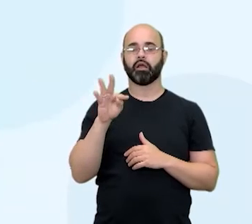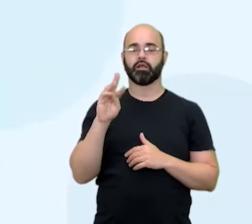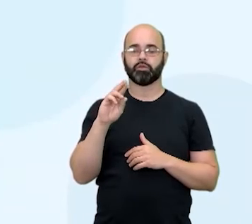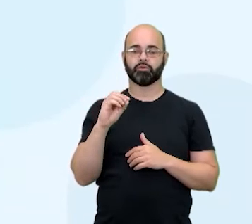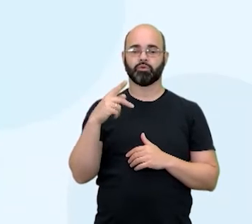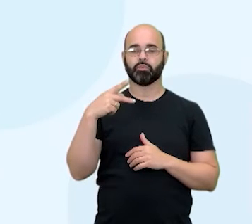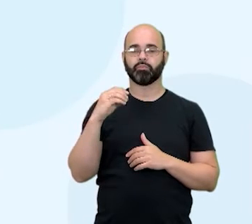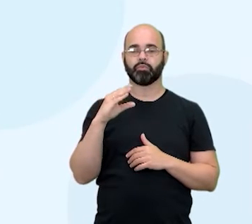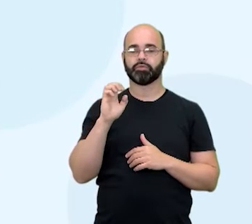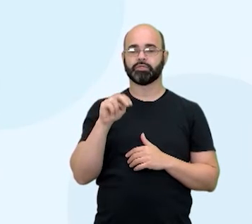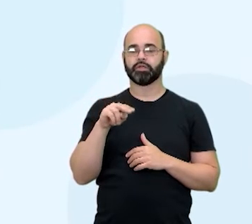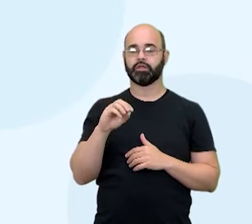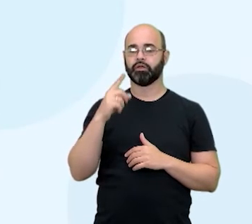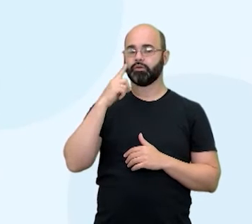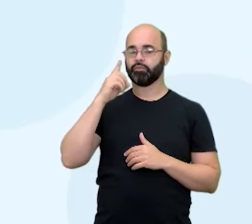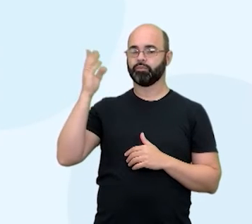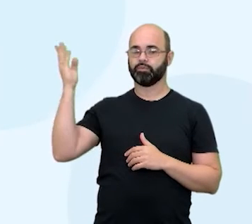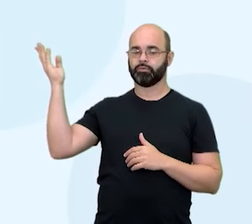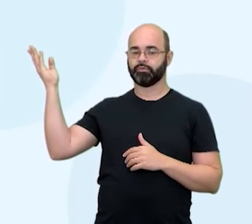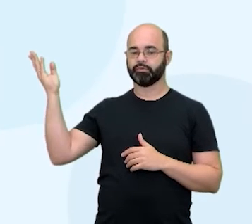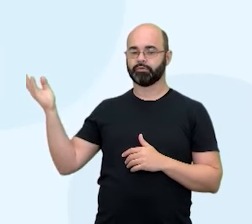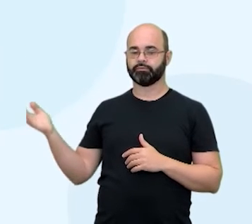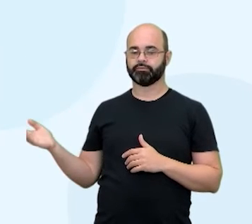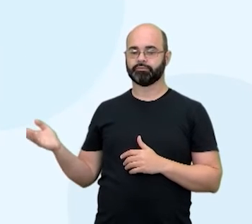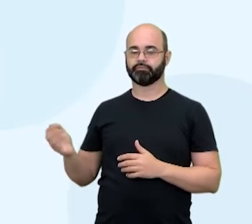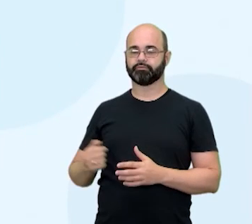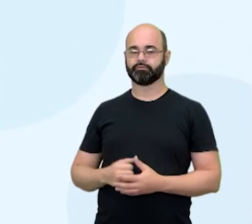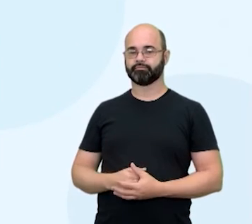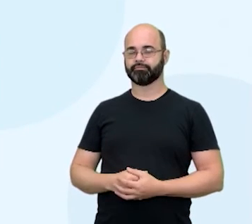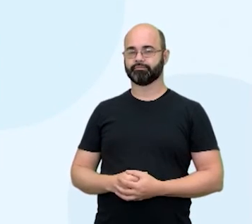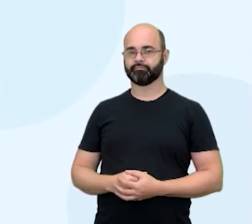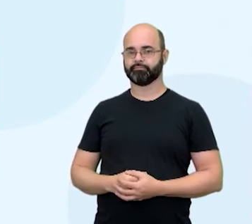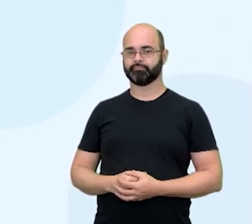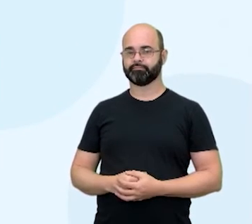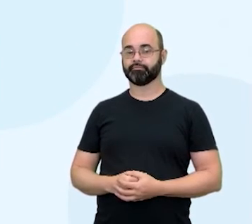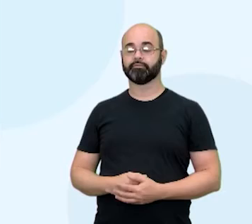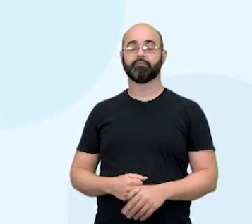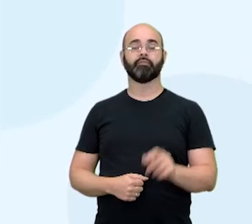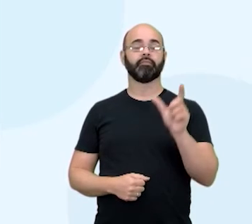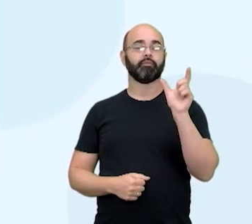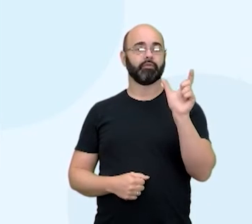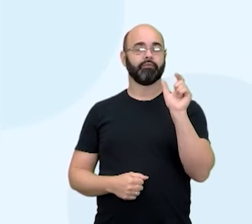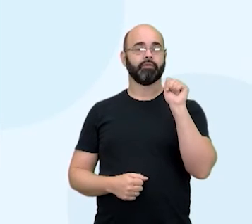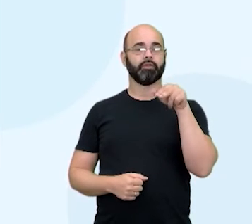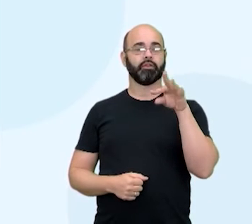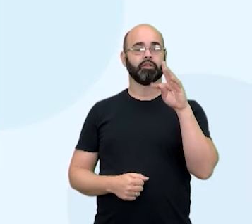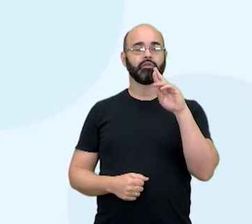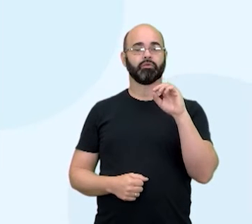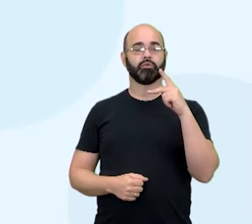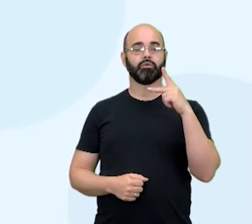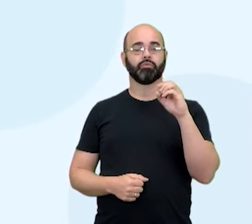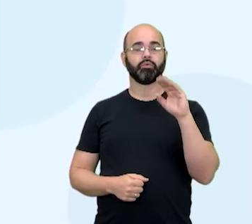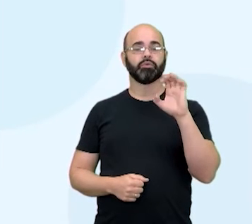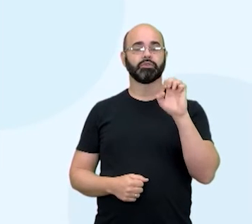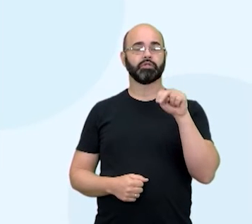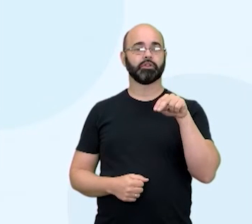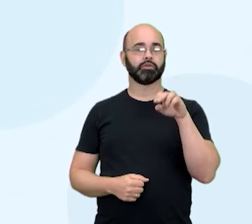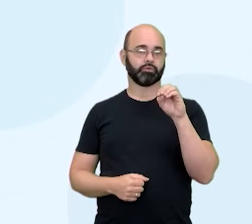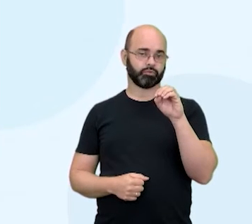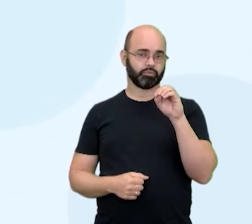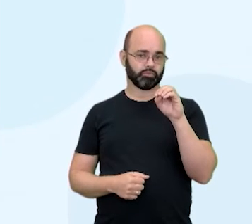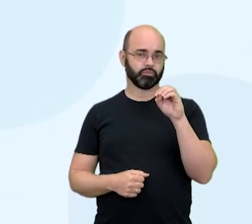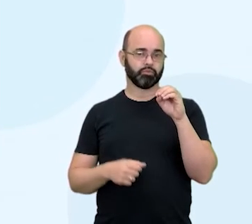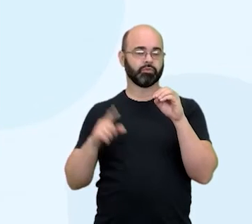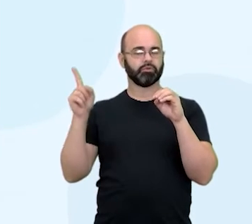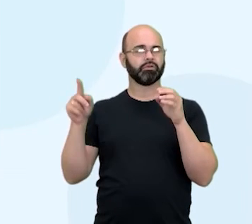tá? Então, acompanhe aí na tela e aí vocês vão ver lá, ó, o termo antropoceno sugere que a sociedade